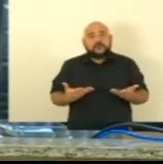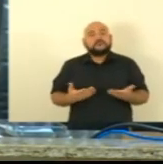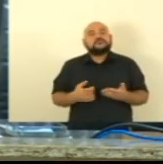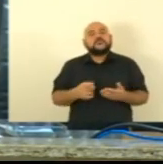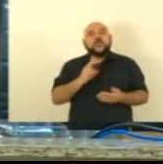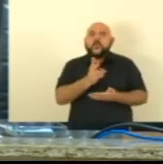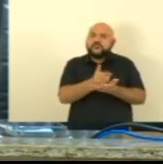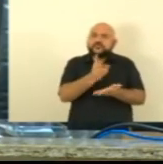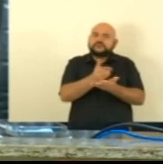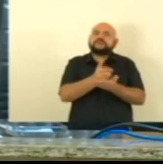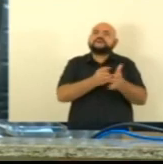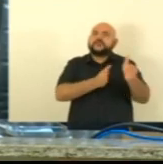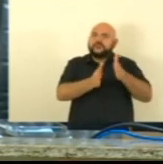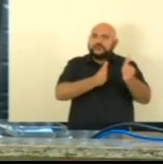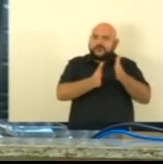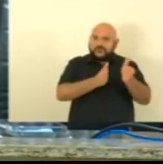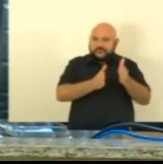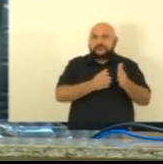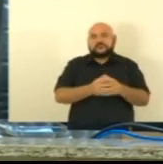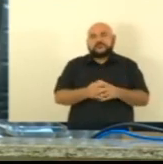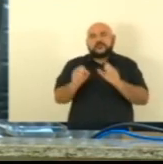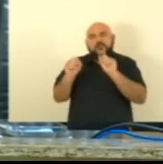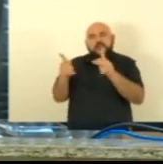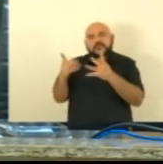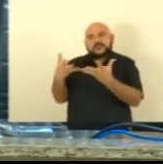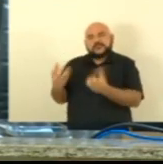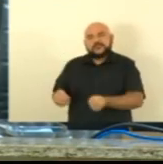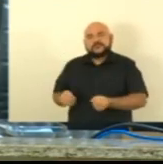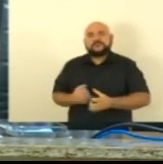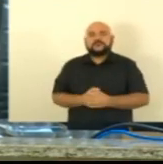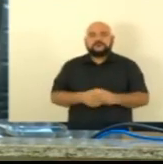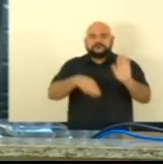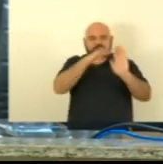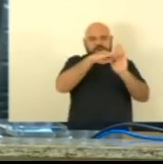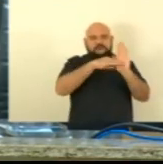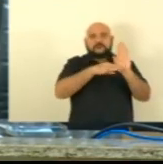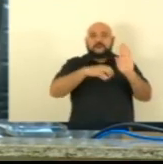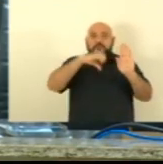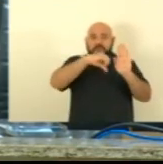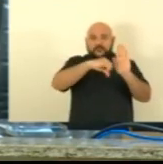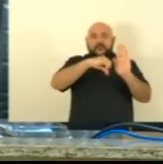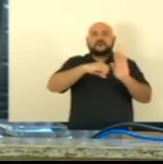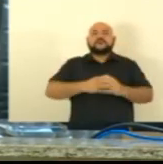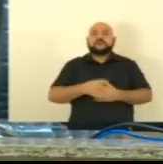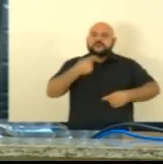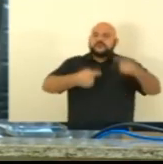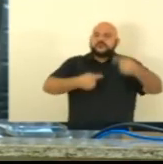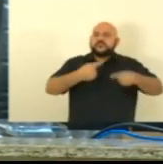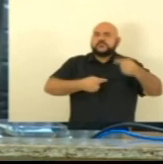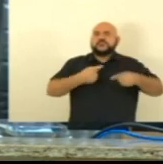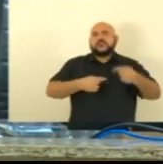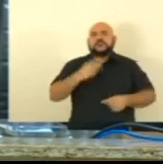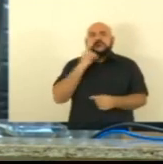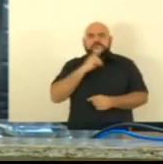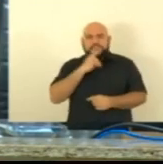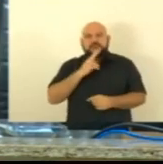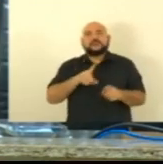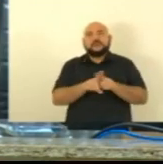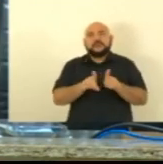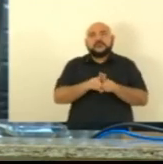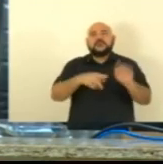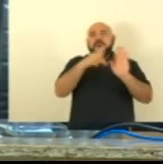É regimental, defiro. Item 9. Discussão única em regime de urgência do projeto de